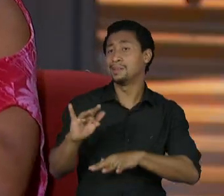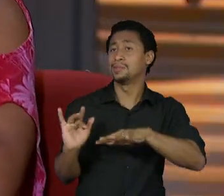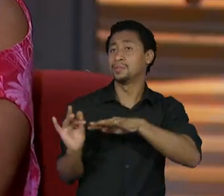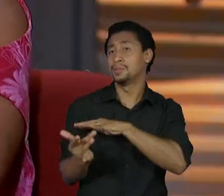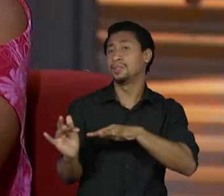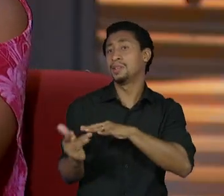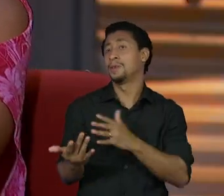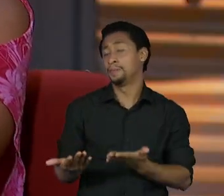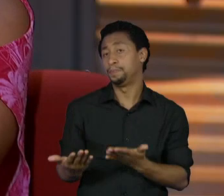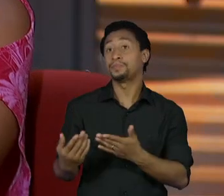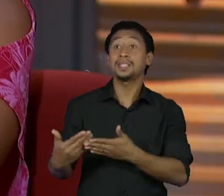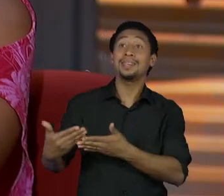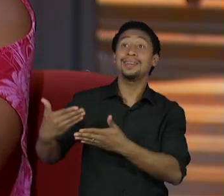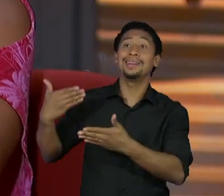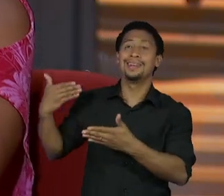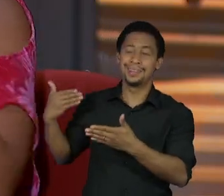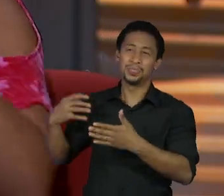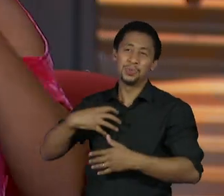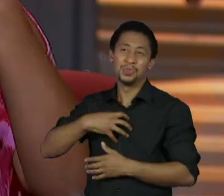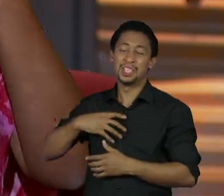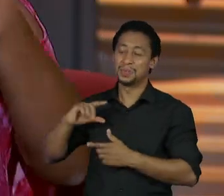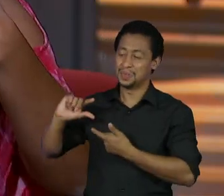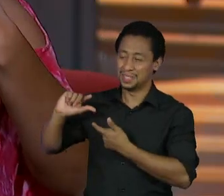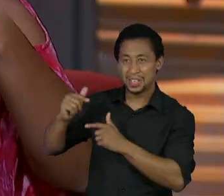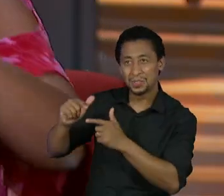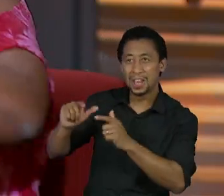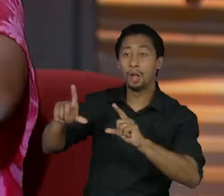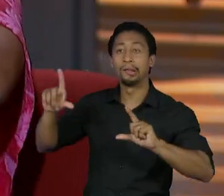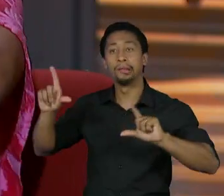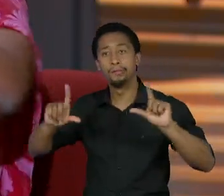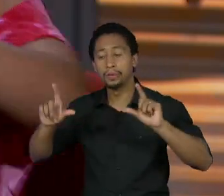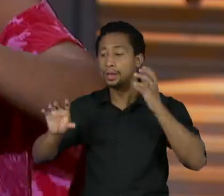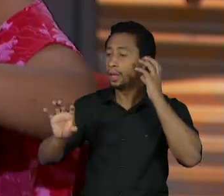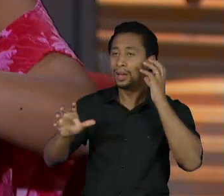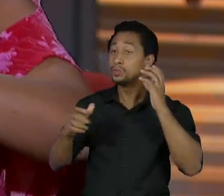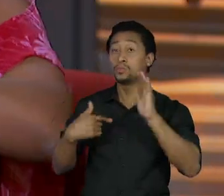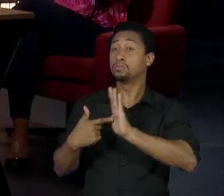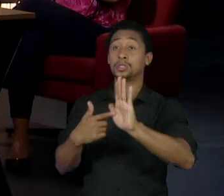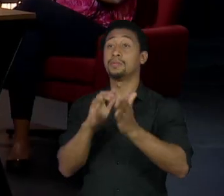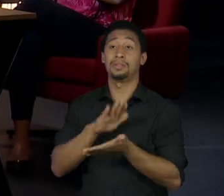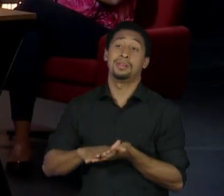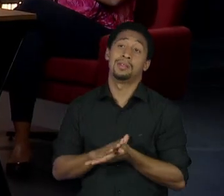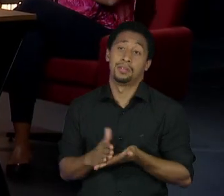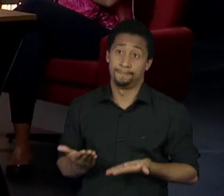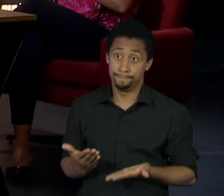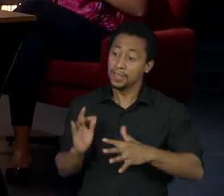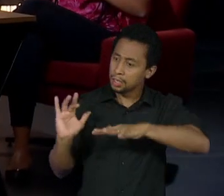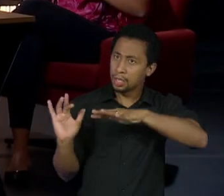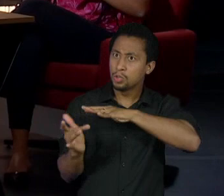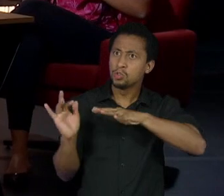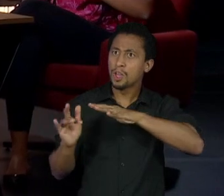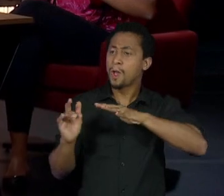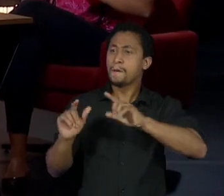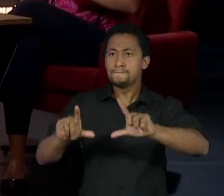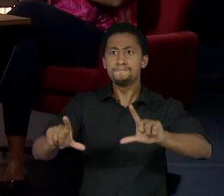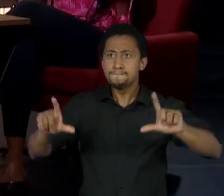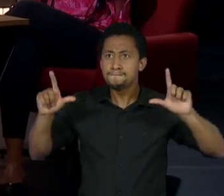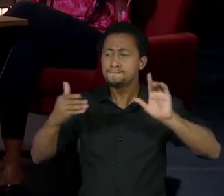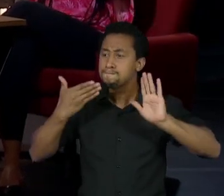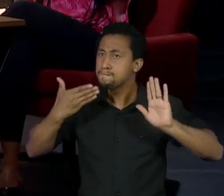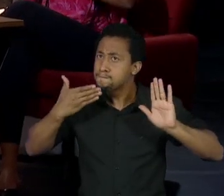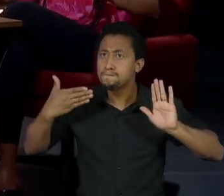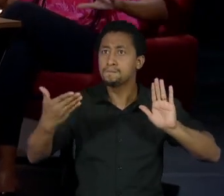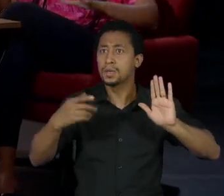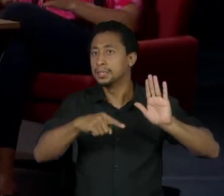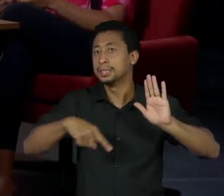nunca deram Foram muito lentos, né? em relação... Agora, as redes sociais, elas explodiram. Você sabe essa imagem do pé na porta? É, pé na porta. Né? Veio